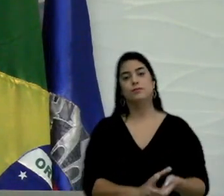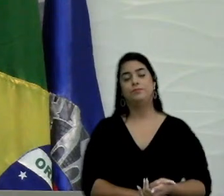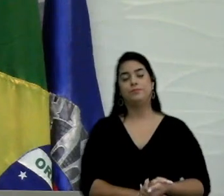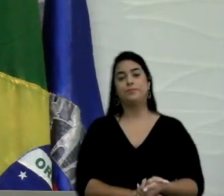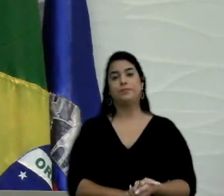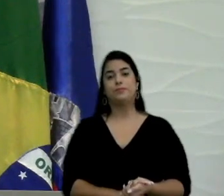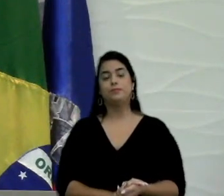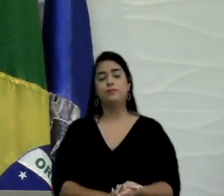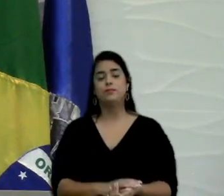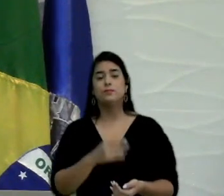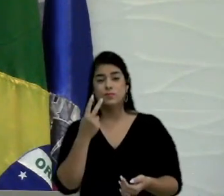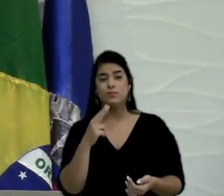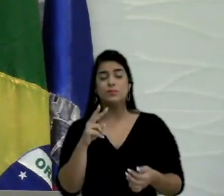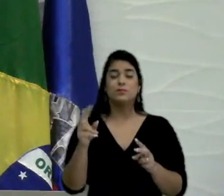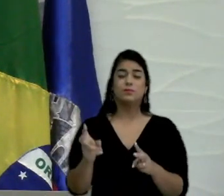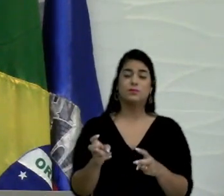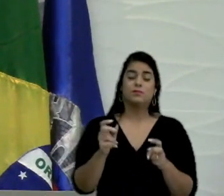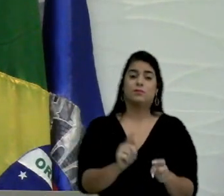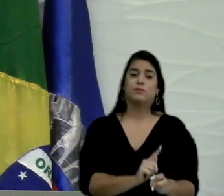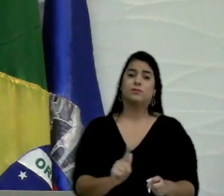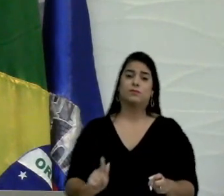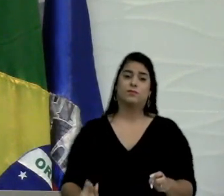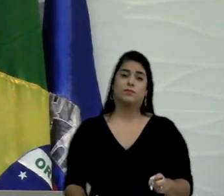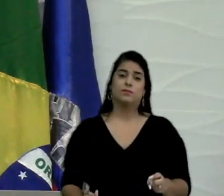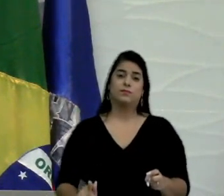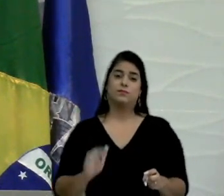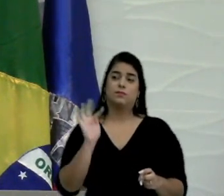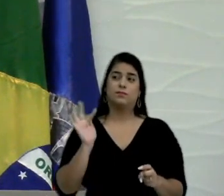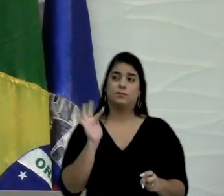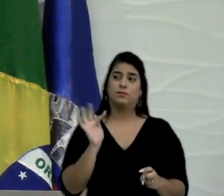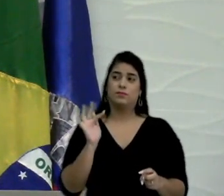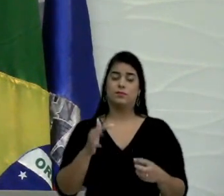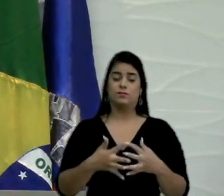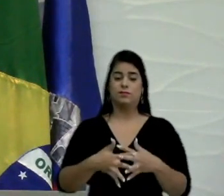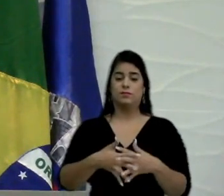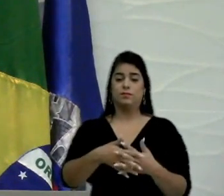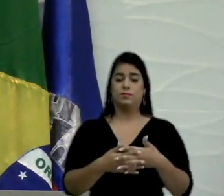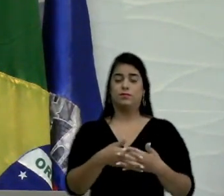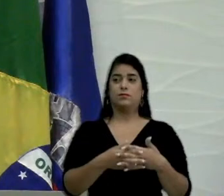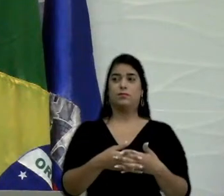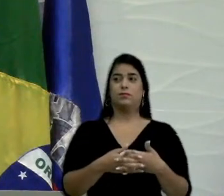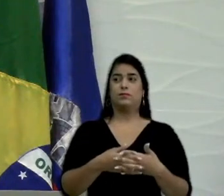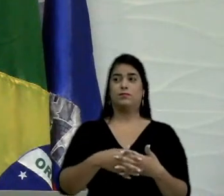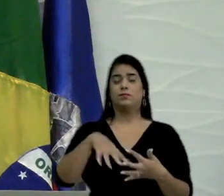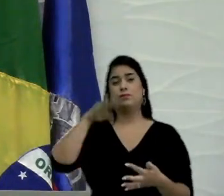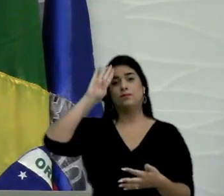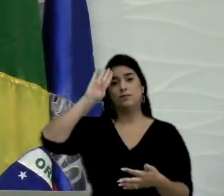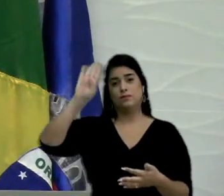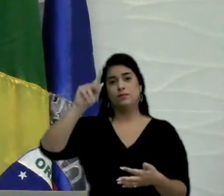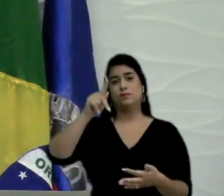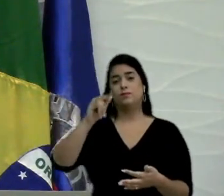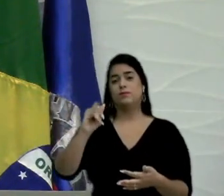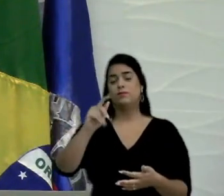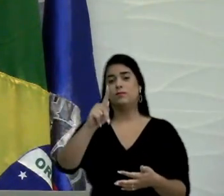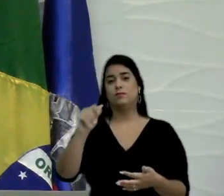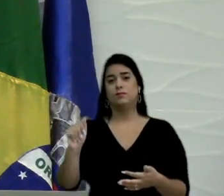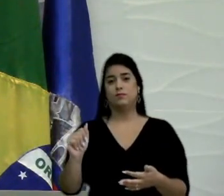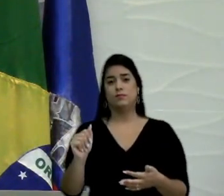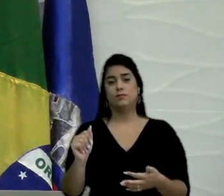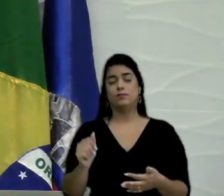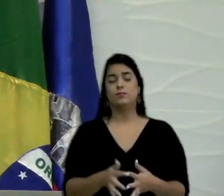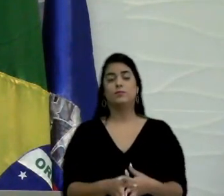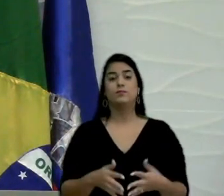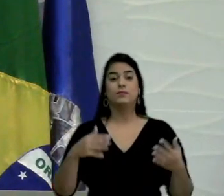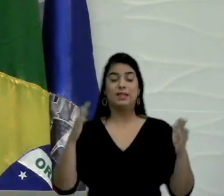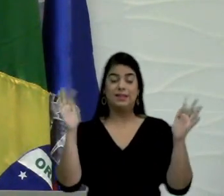e vendo isso o governo federal supriu com a operação pipa do exército brasileiro e ainda mais com mais alegria ainda